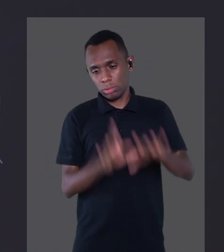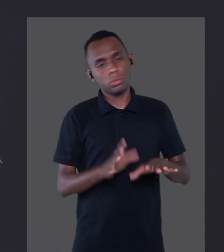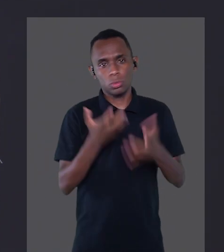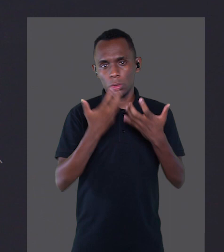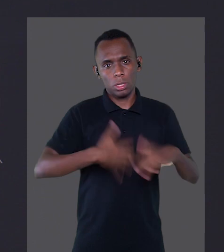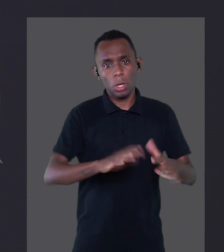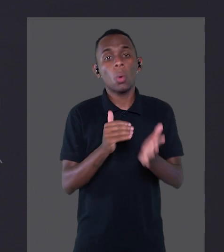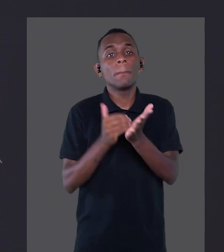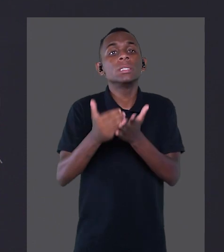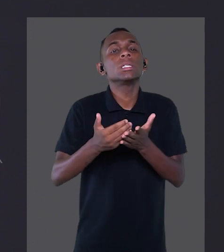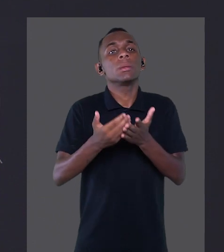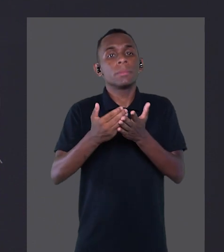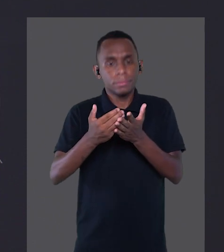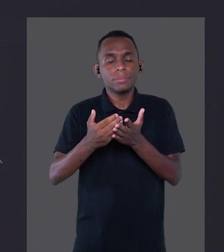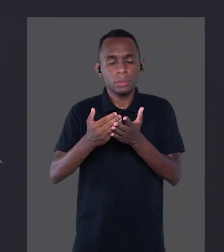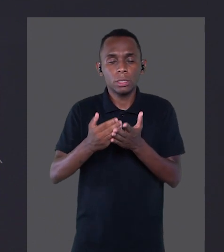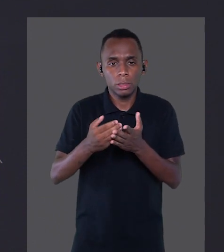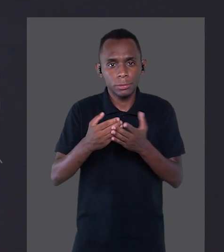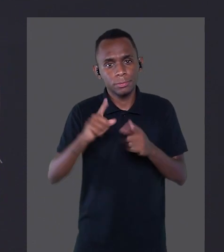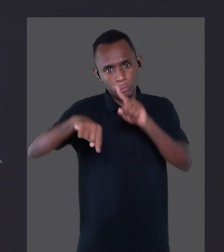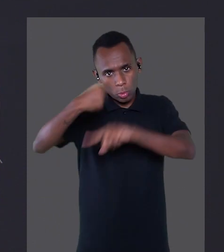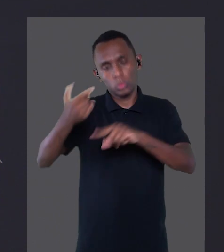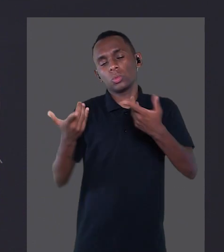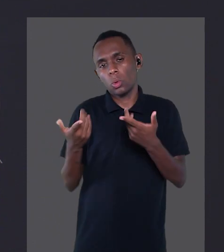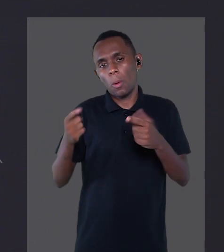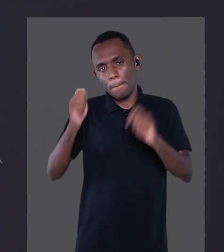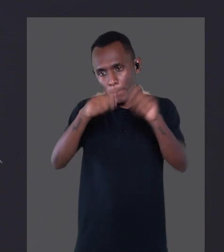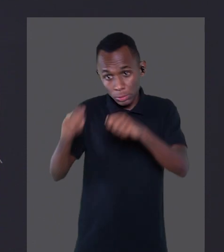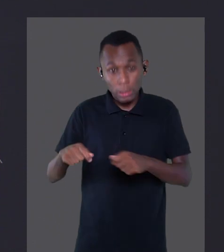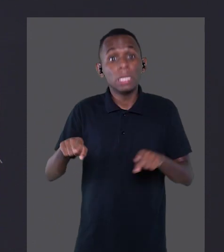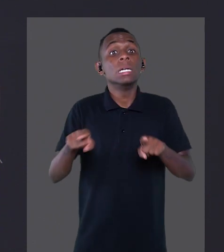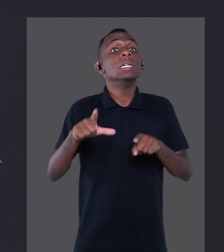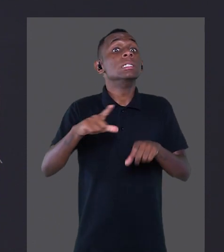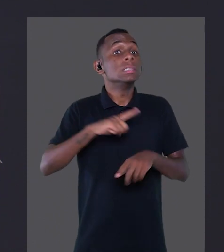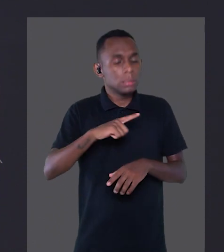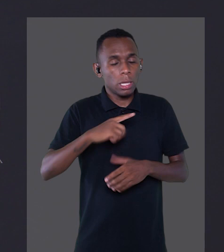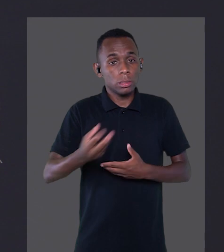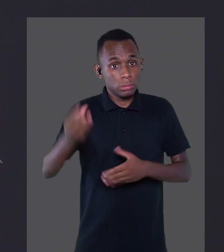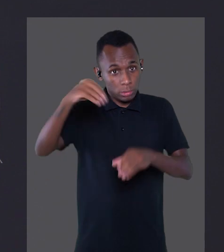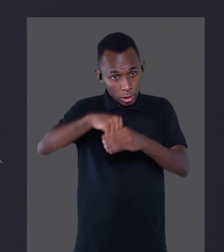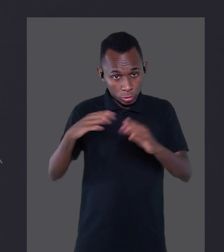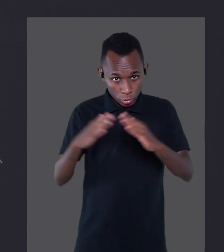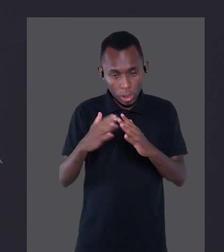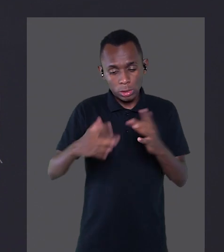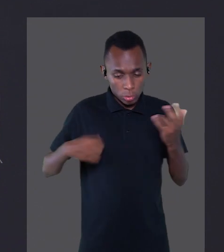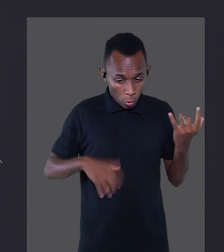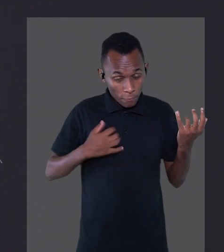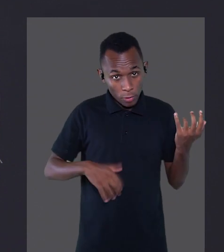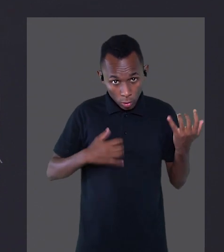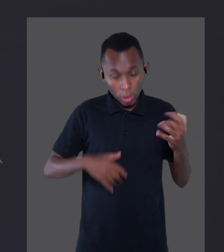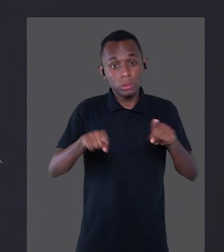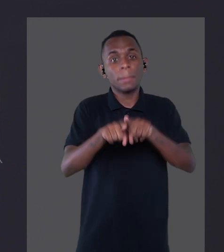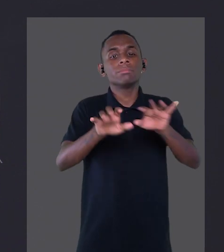completamente, comecei a tocar por cifra. Tenho um violão em casa, tenho um teclado.